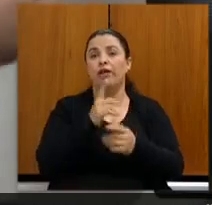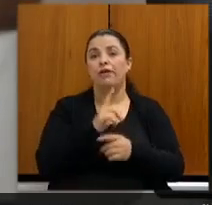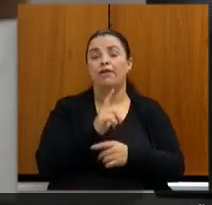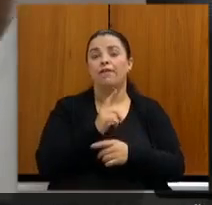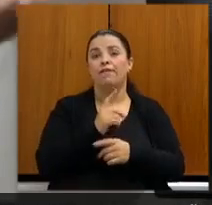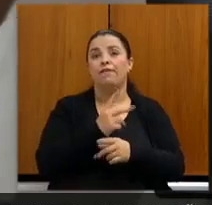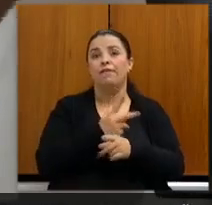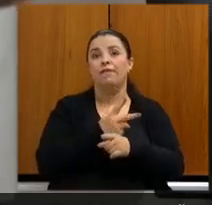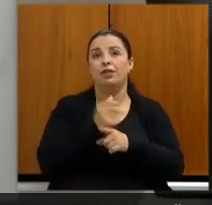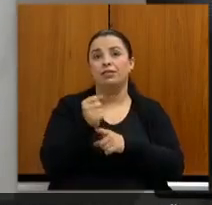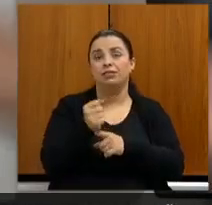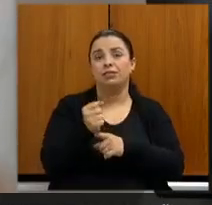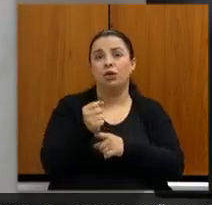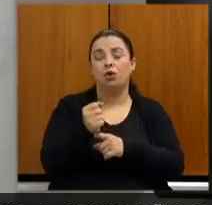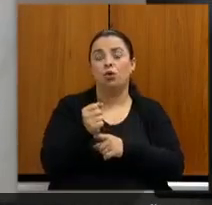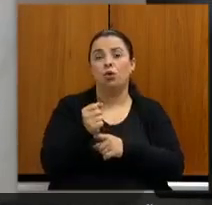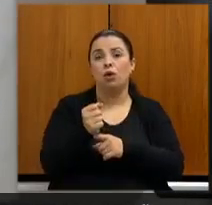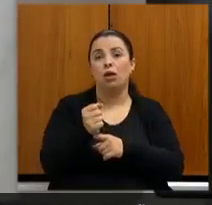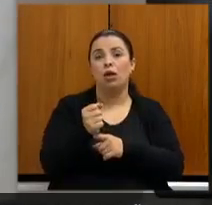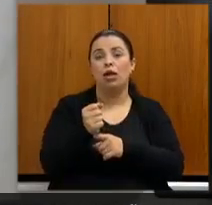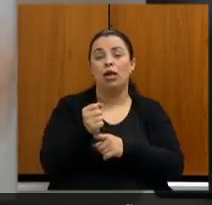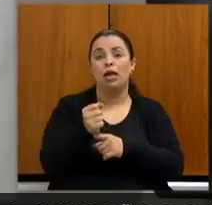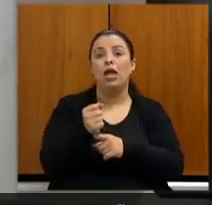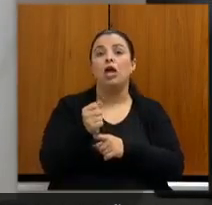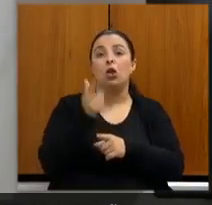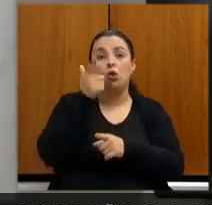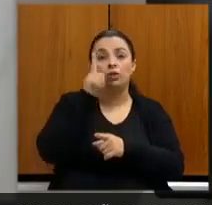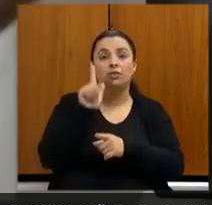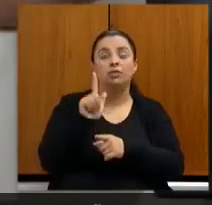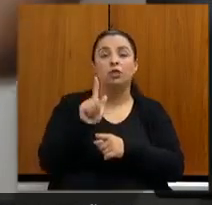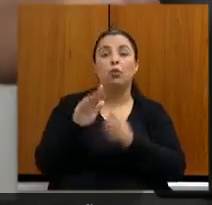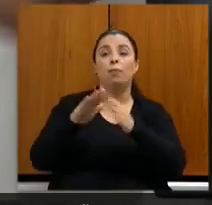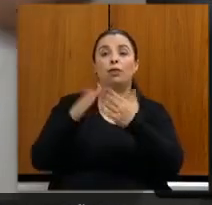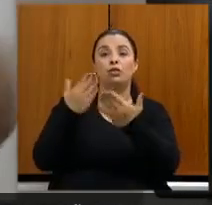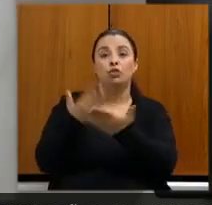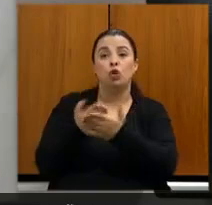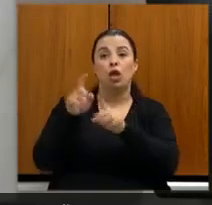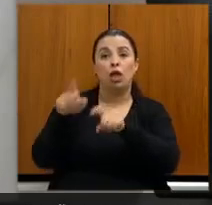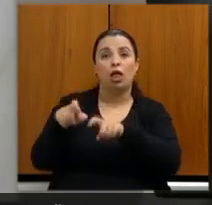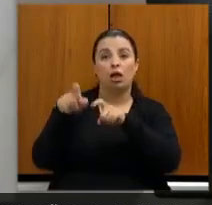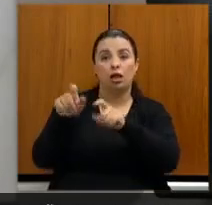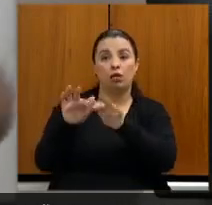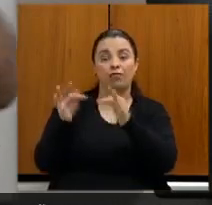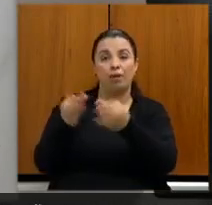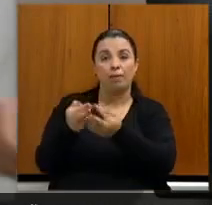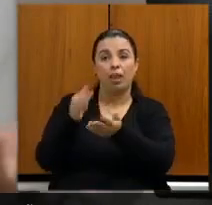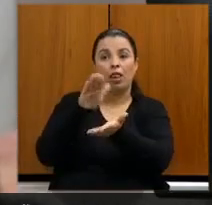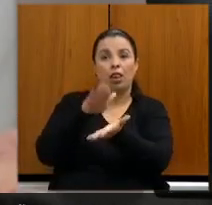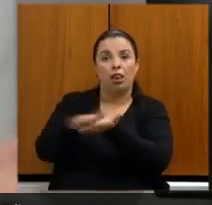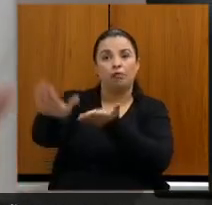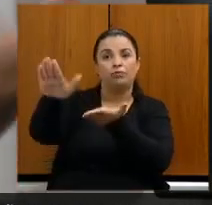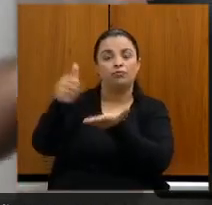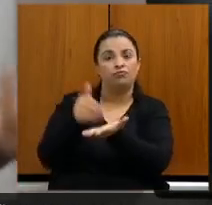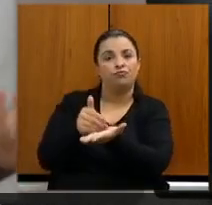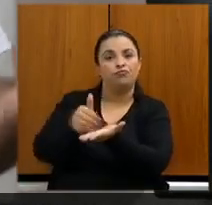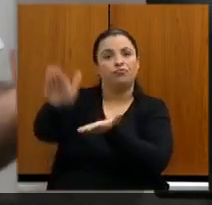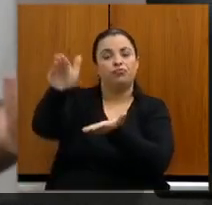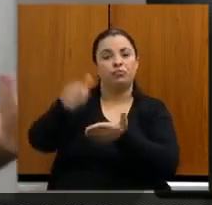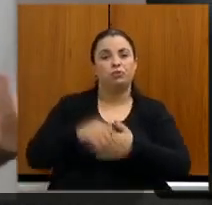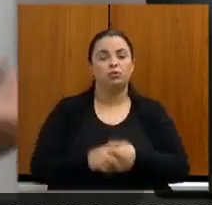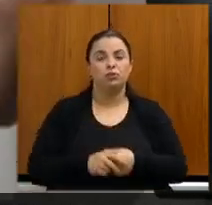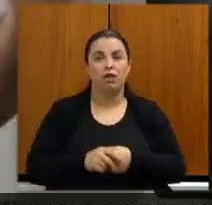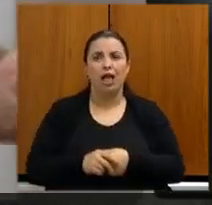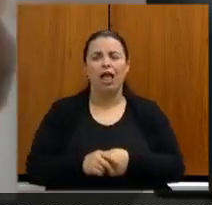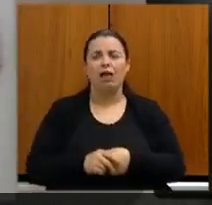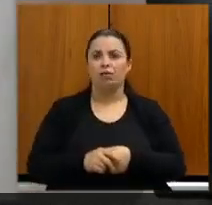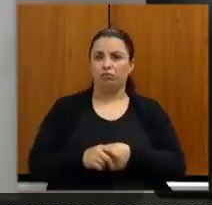expulsar uma escola família agrícola UEFA Efa Bontempo aí Quando fiquei sabendo é que foi como é que